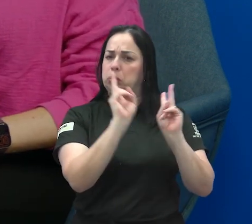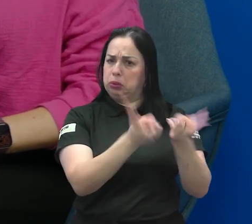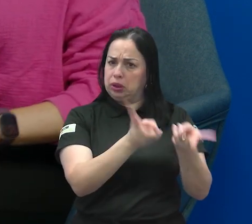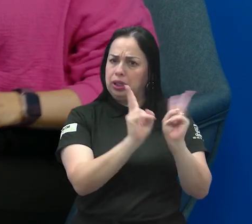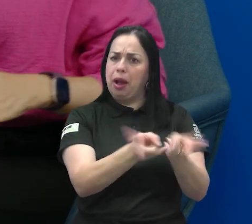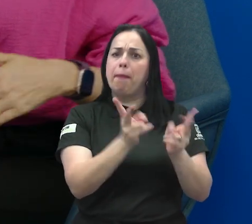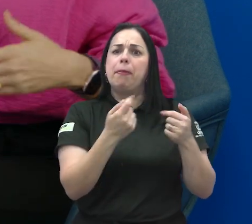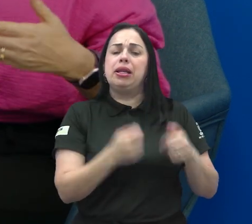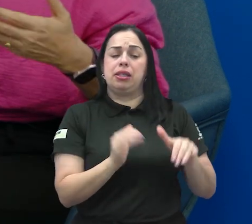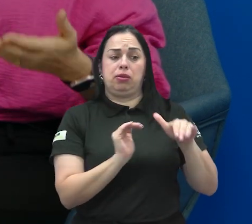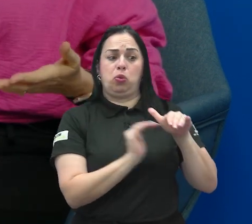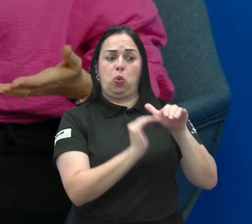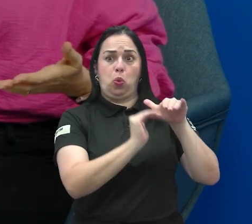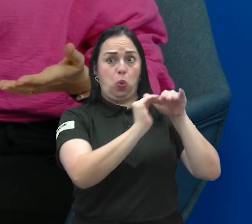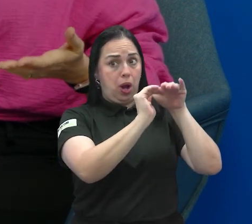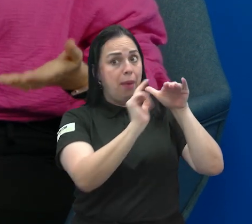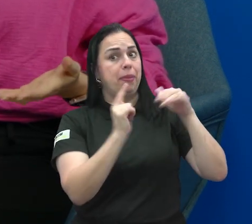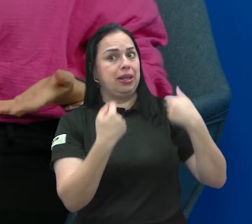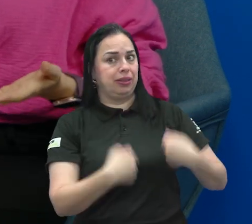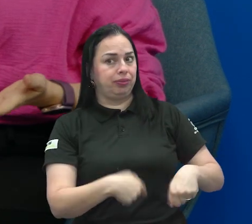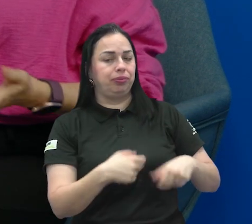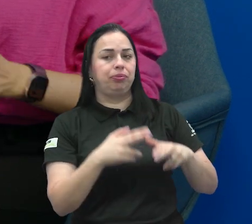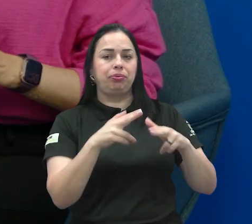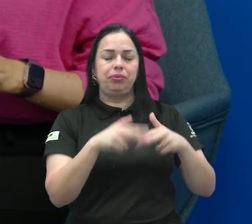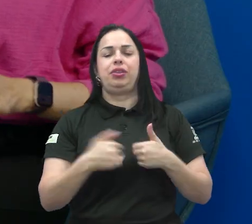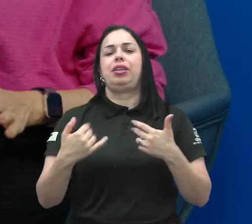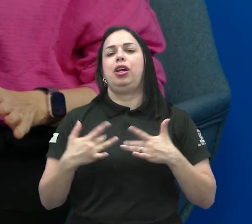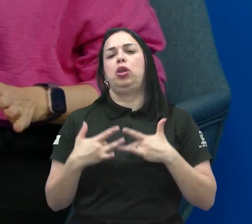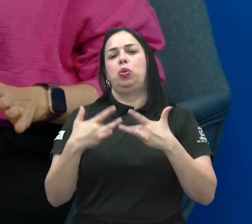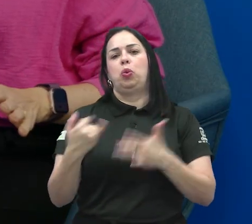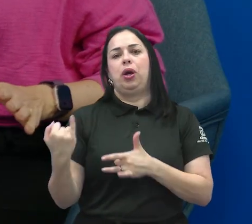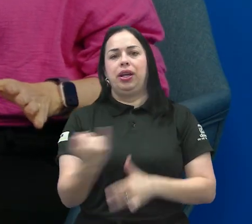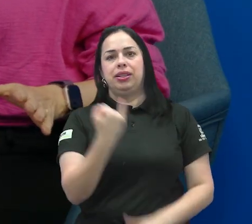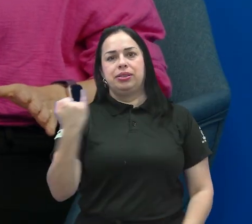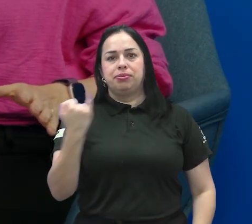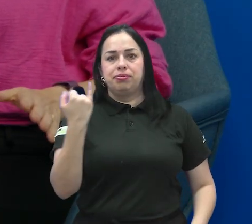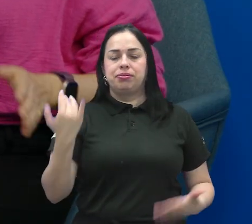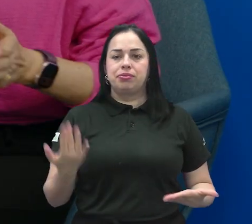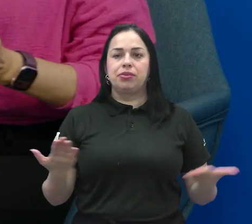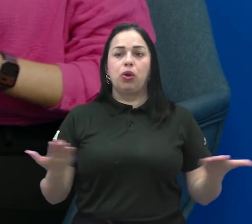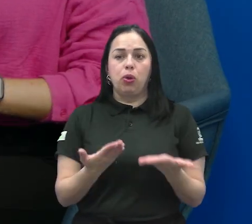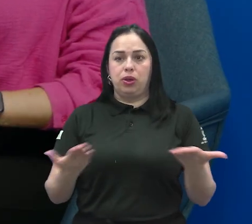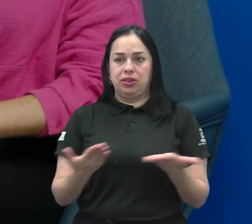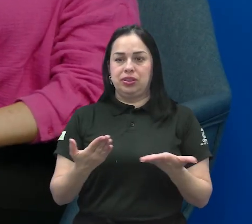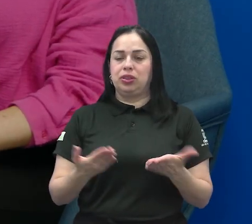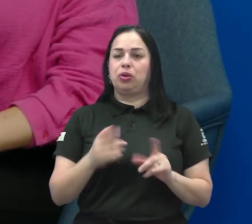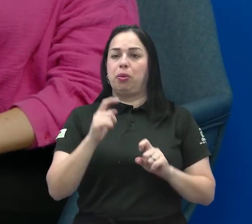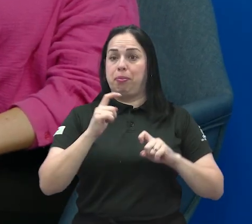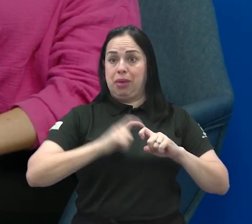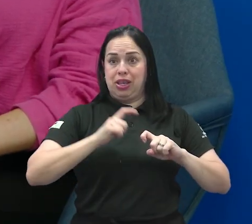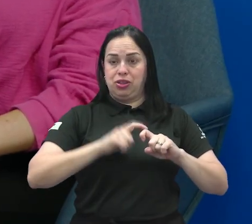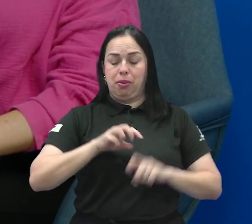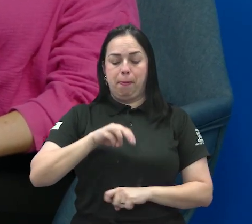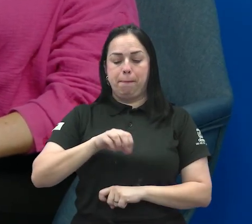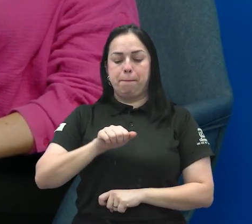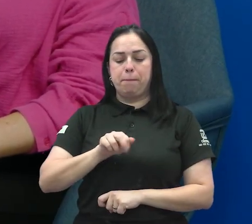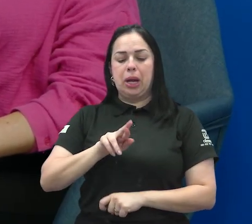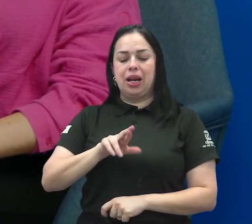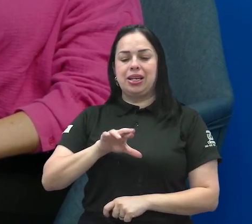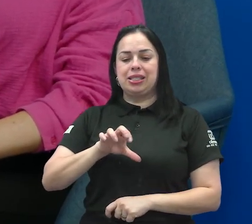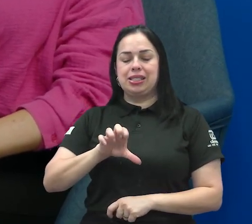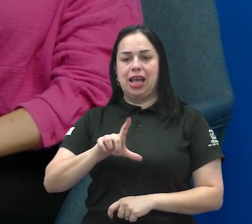José precisa estar abastecido. Por isso a doação é tão importante, né? Nós estamos aqui com o médico Marcelo